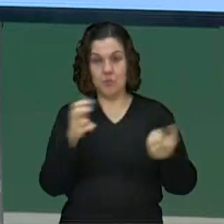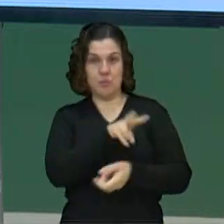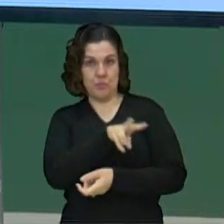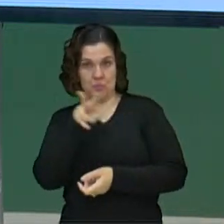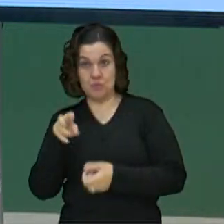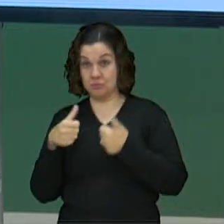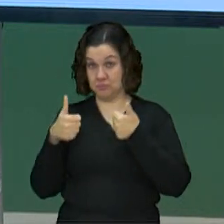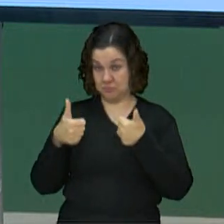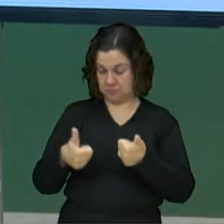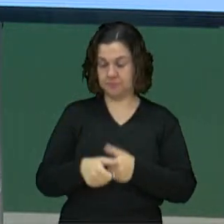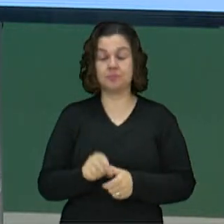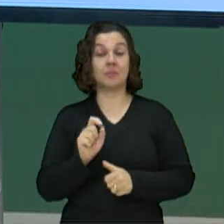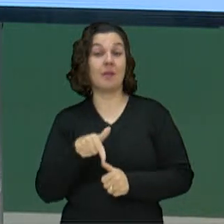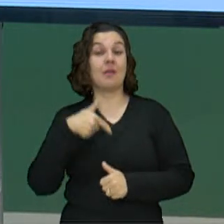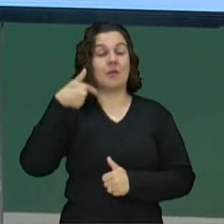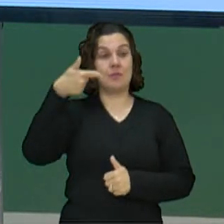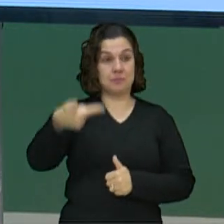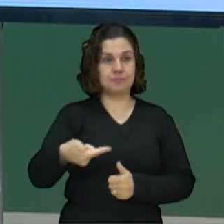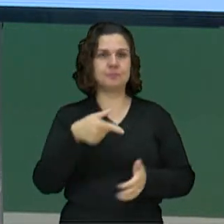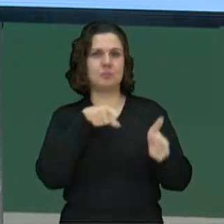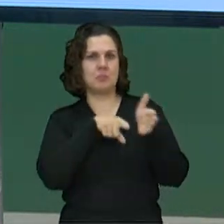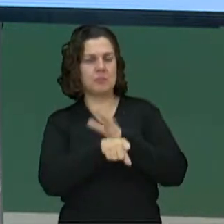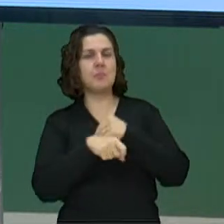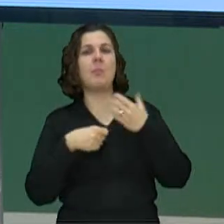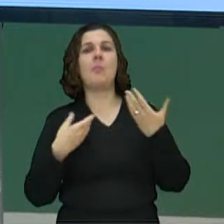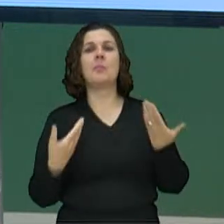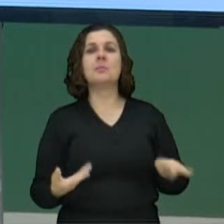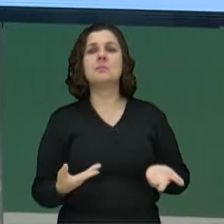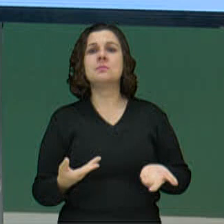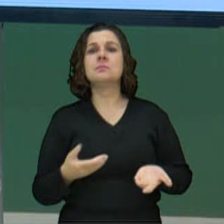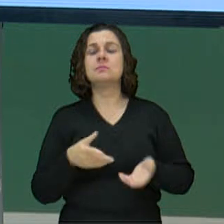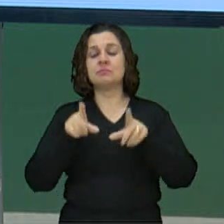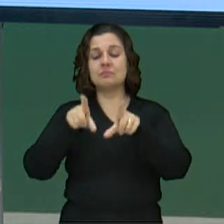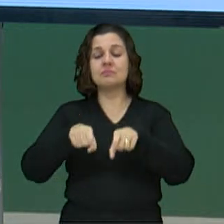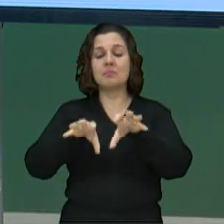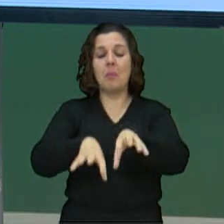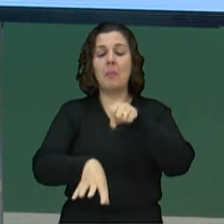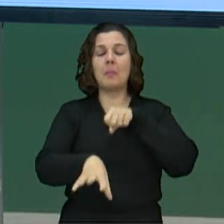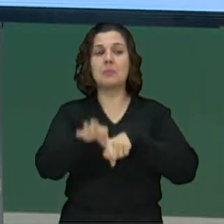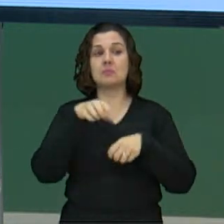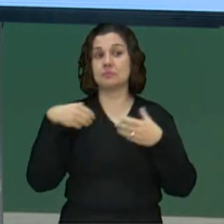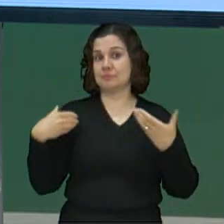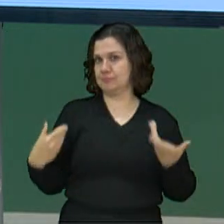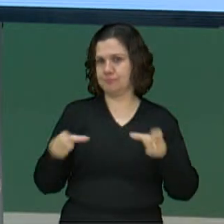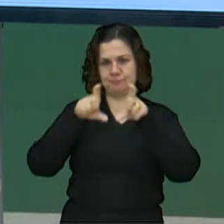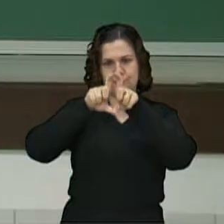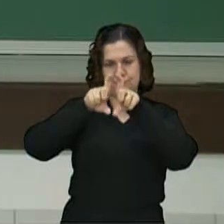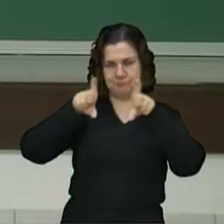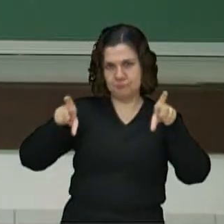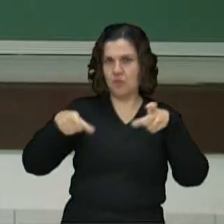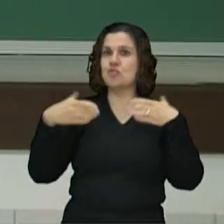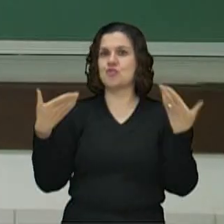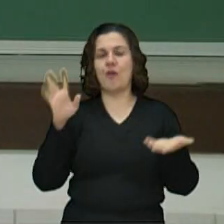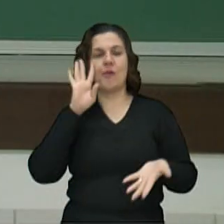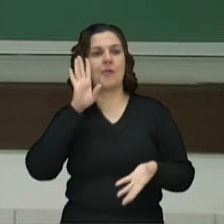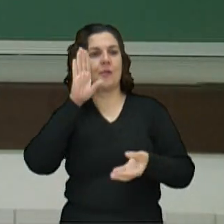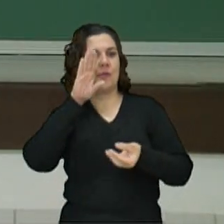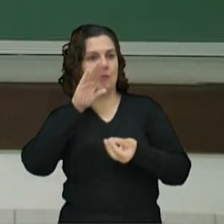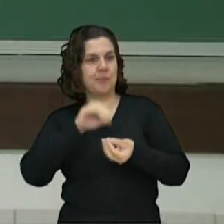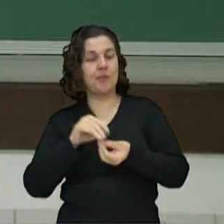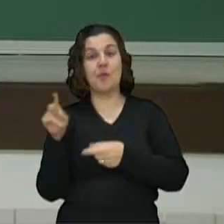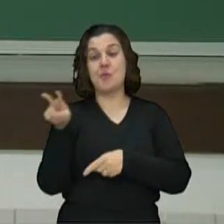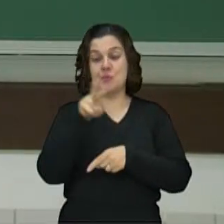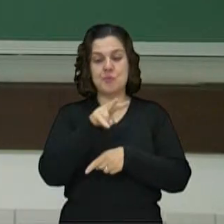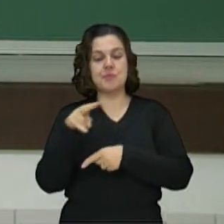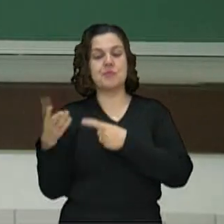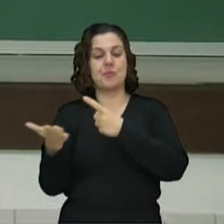dois. E aí, na sequência, a revista pergunta, qual será a colheita? A charge deixa entender que ambos